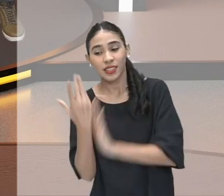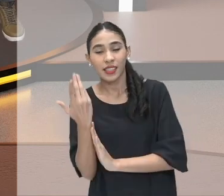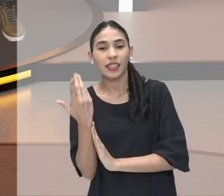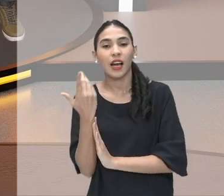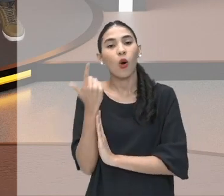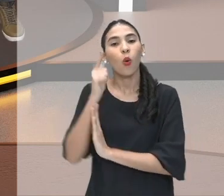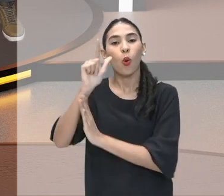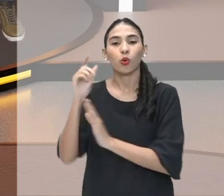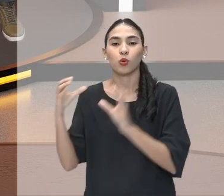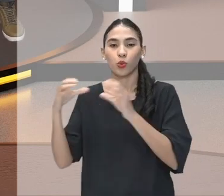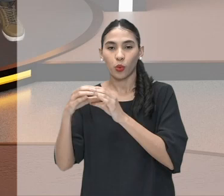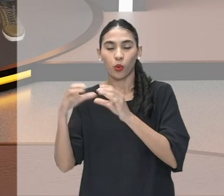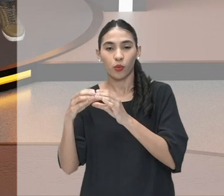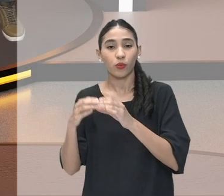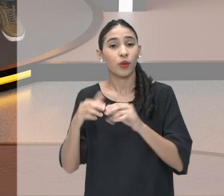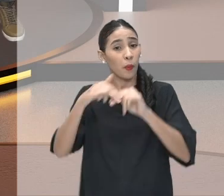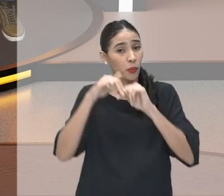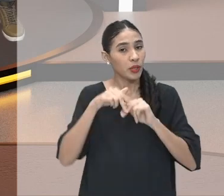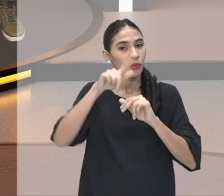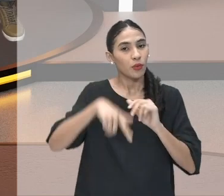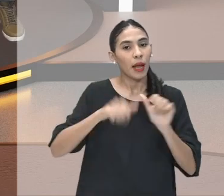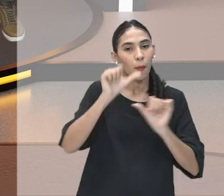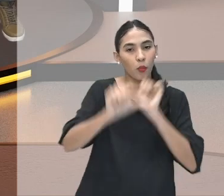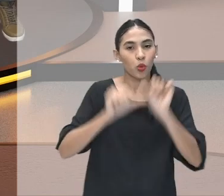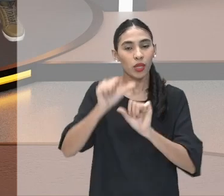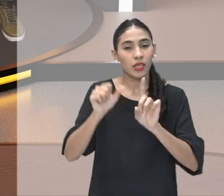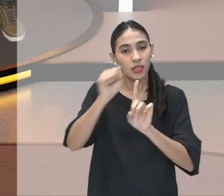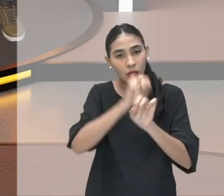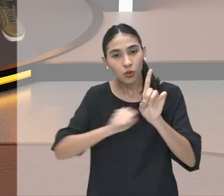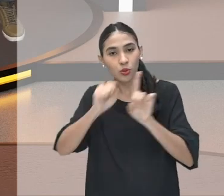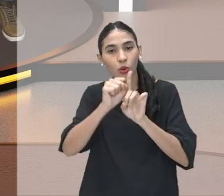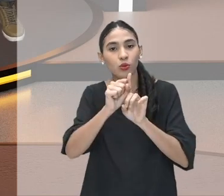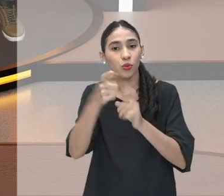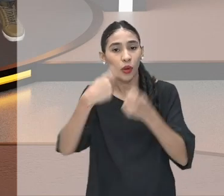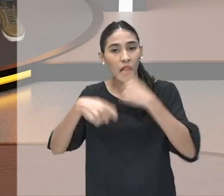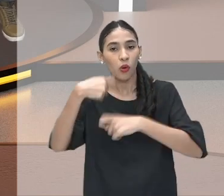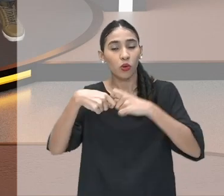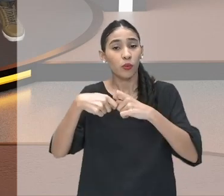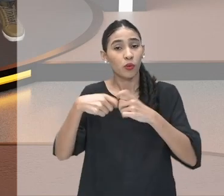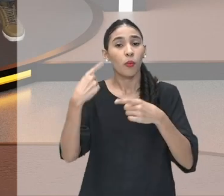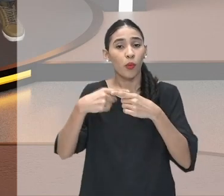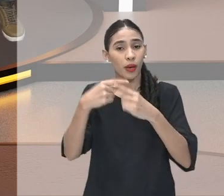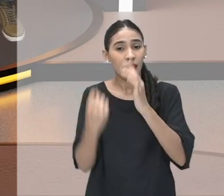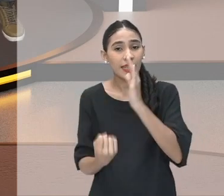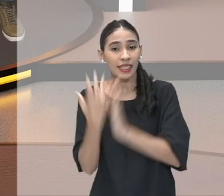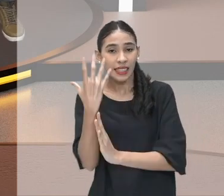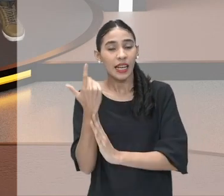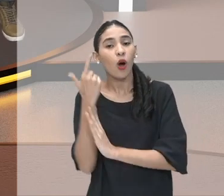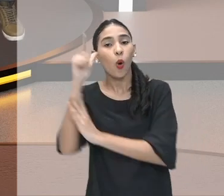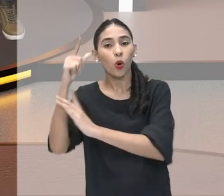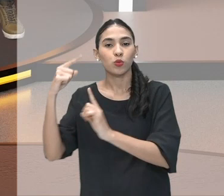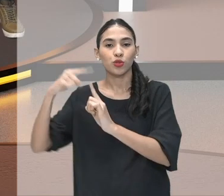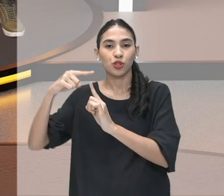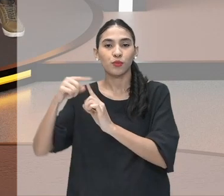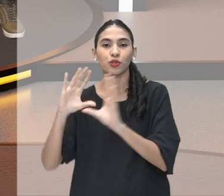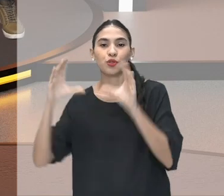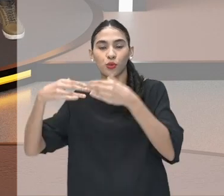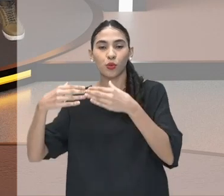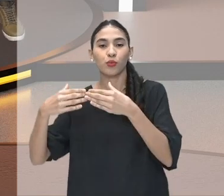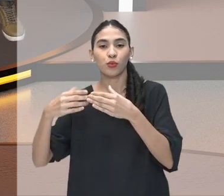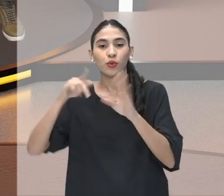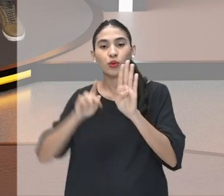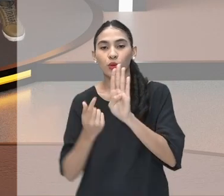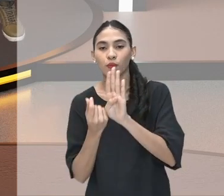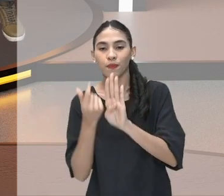mudança socioeconômica. Nós vamos ter uma nova classe social, que é a burguesia, que era um pessoal